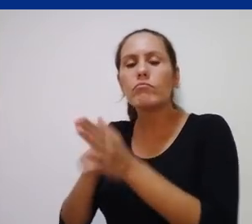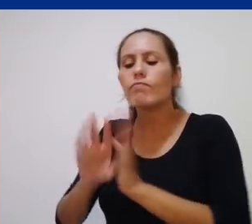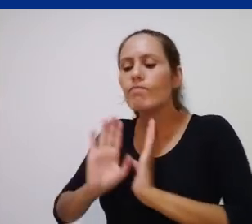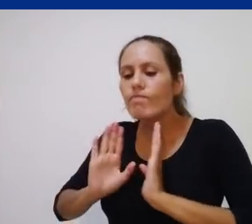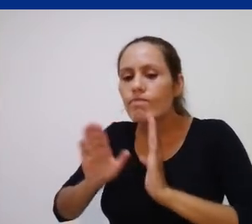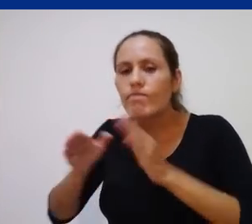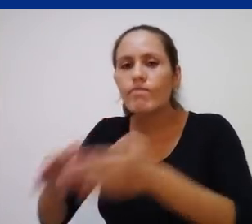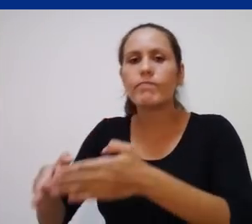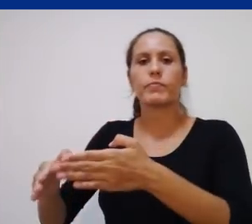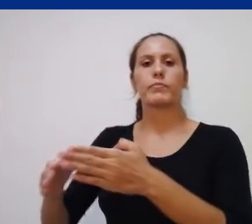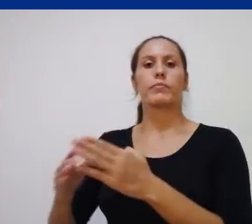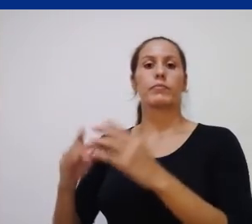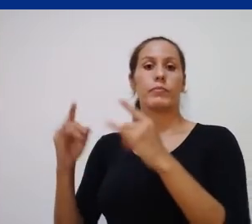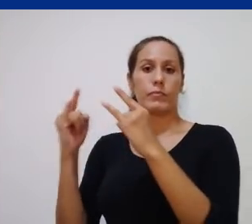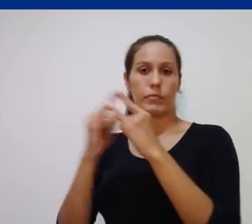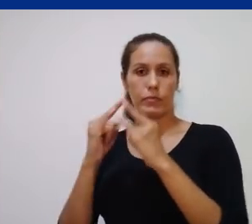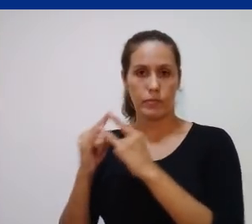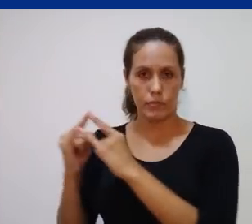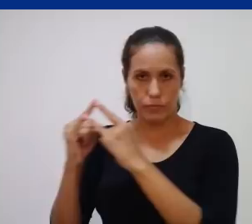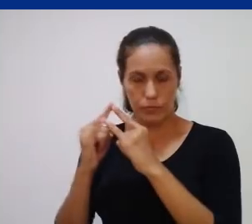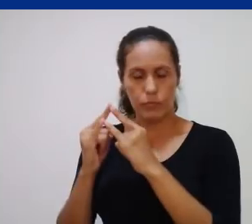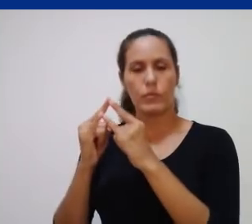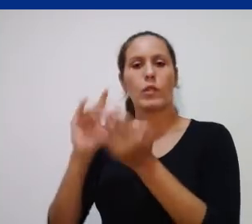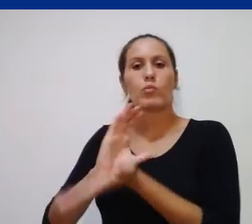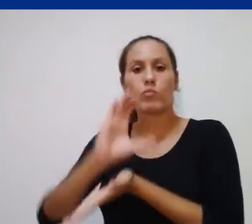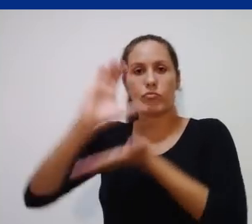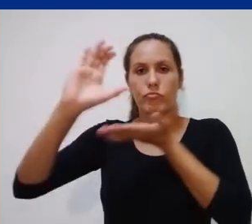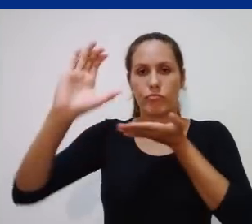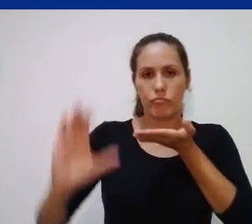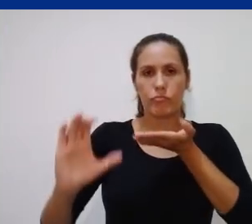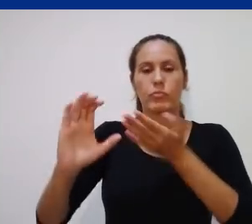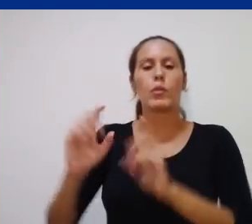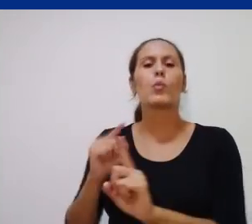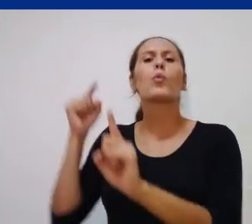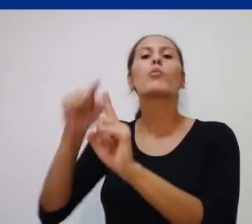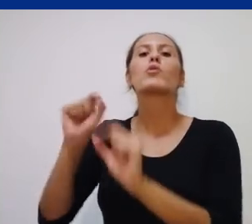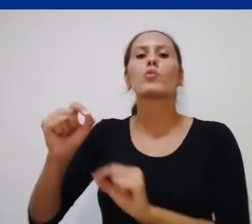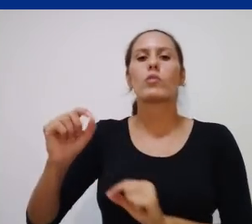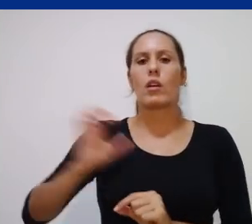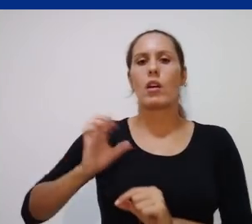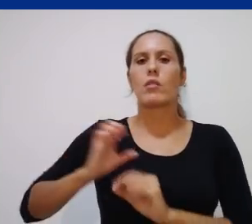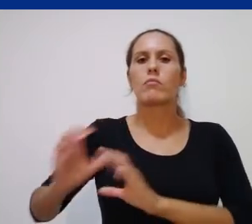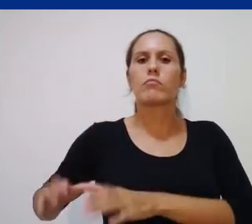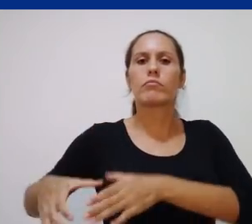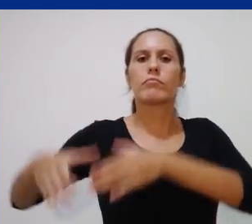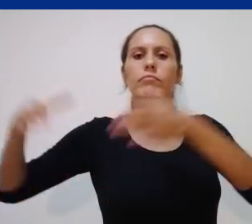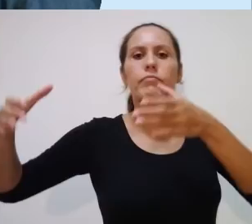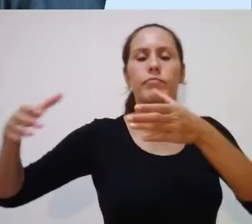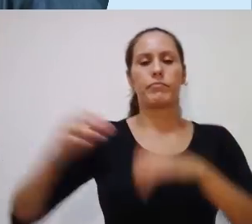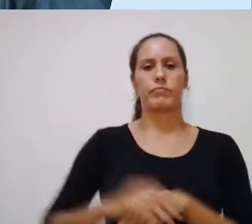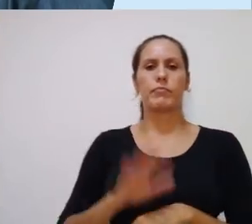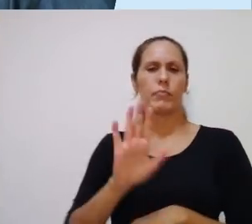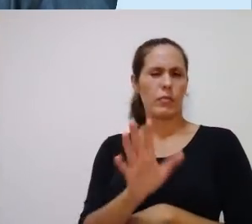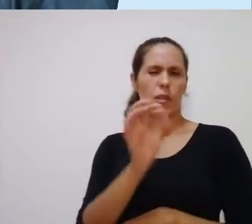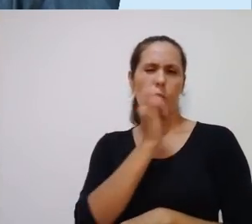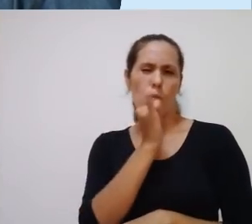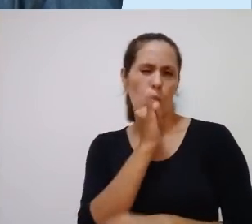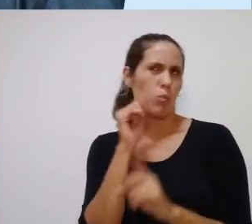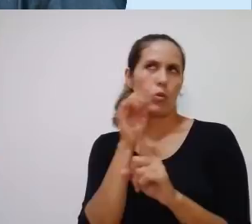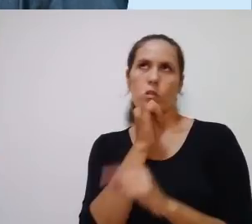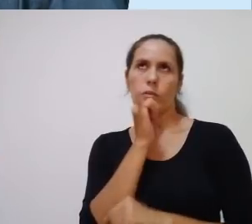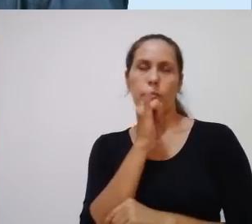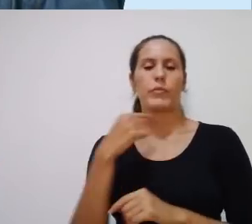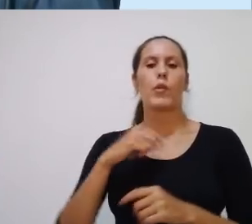instituições financiadoras com o objetivo de gerar riqueza. Correto. Flávio, por exemplo, na hora que eu quero fazer um